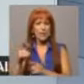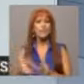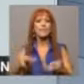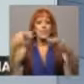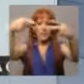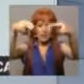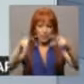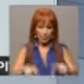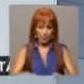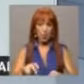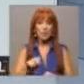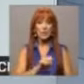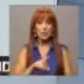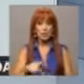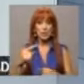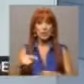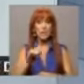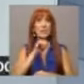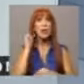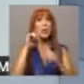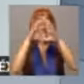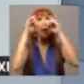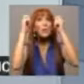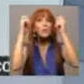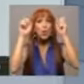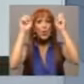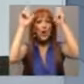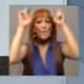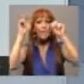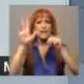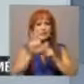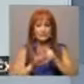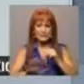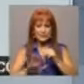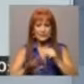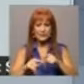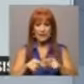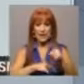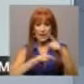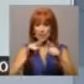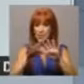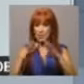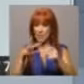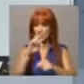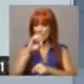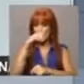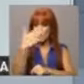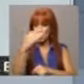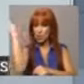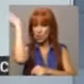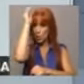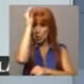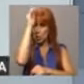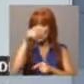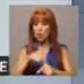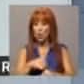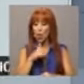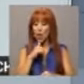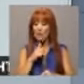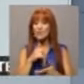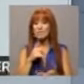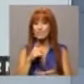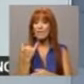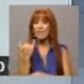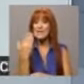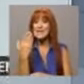a região sul, aqui temos um dia de céu pouco nublado ao limpo já em todo o território, temperaturas de ordem dos 31 graus no Alentejo, o Algarve a chegar aos